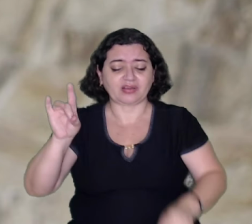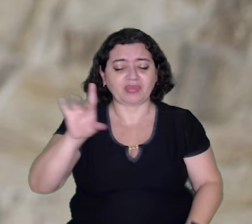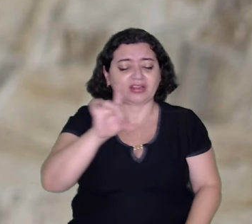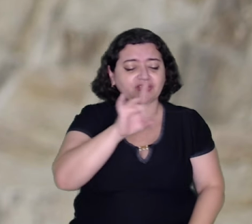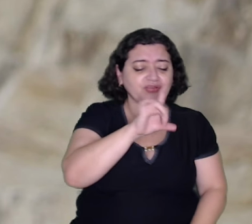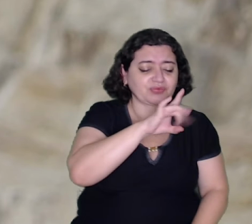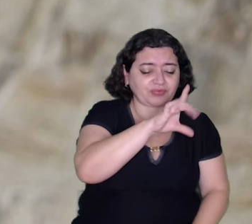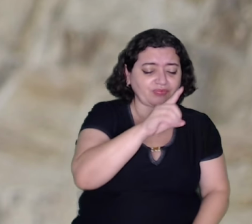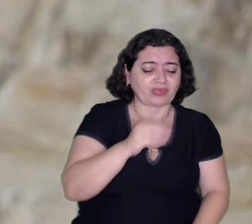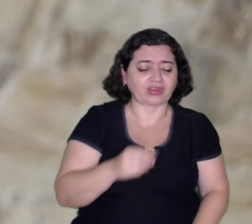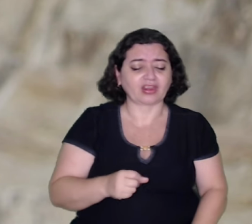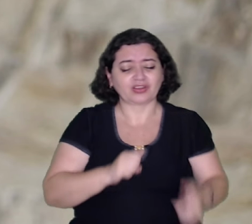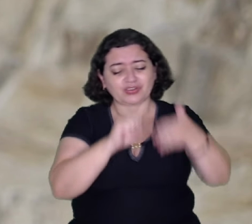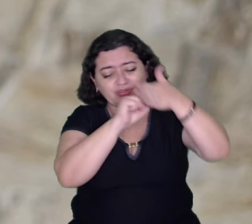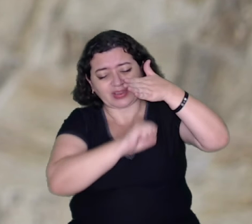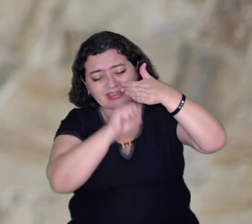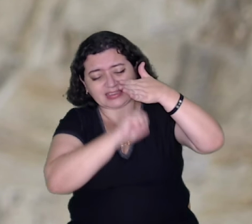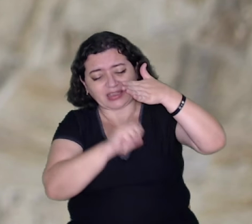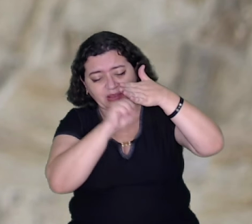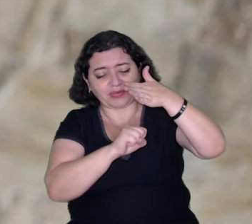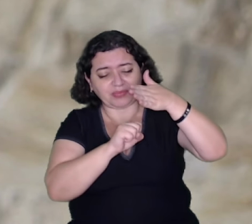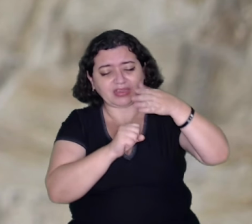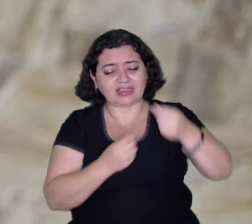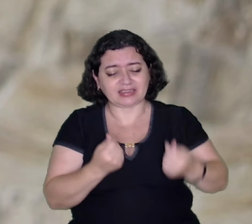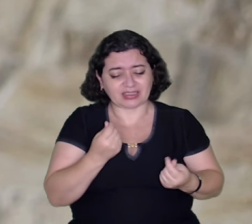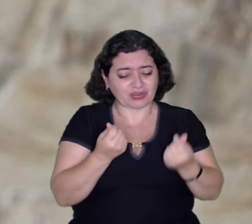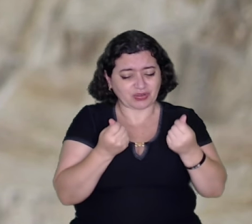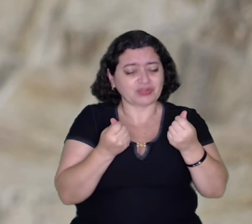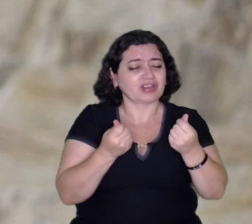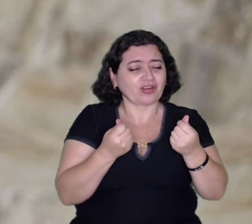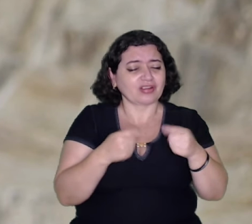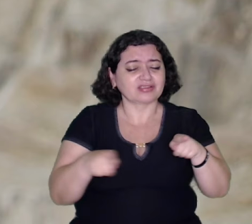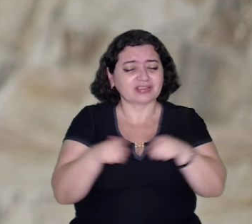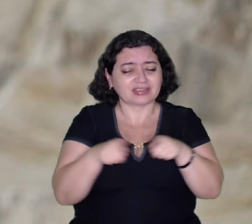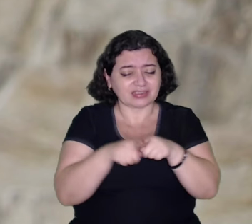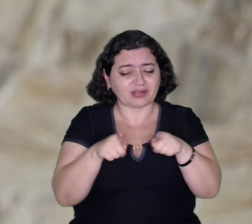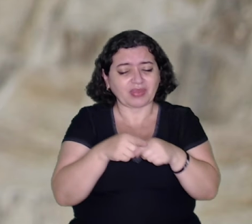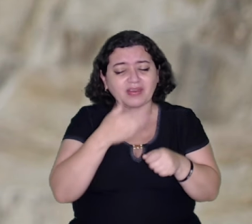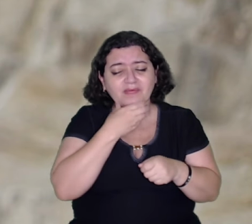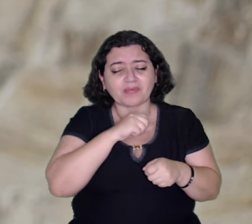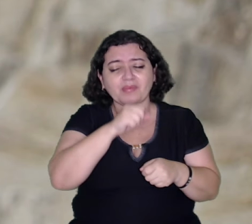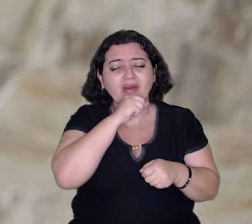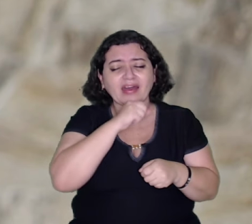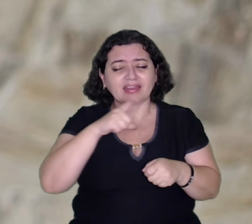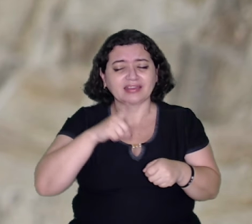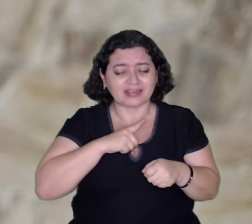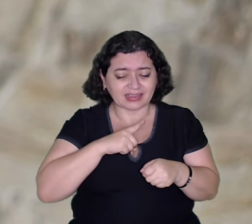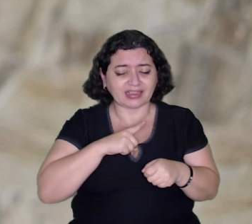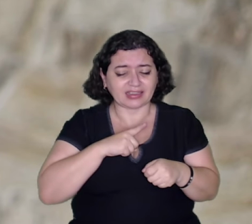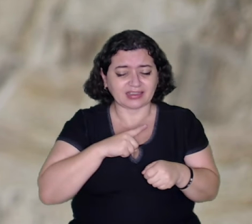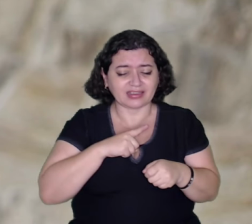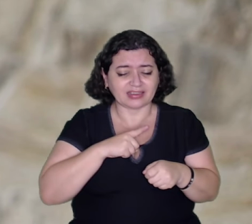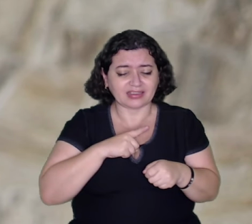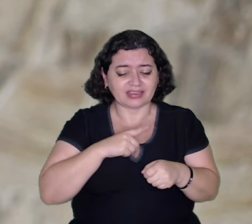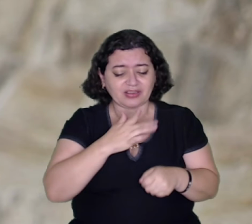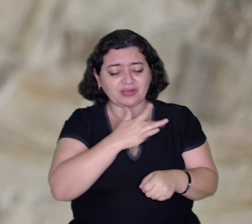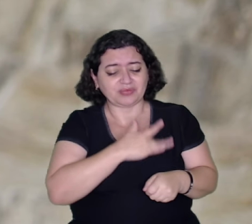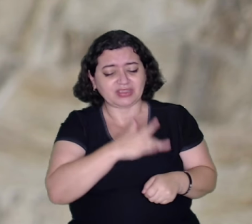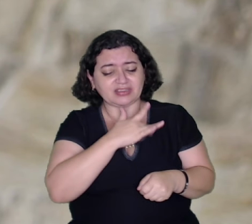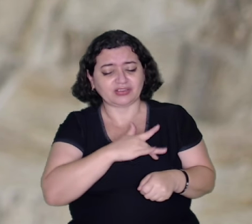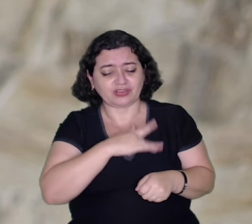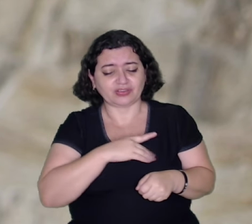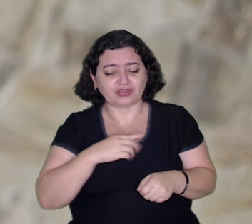Senhor, suas empresas, Senhor, seus negócios, ó Pai. Senhor, tenha misericórdia, ajuda, vai suprindo. O Senhor é o